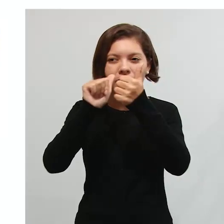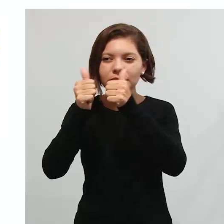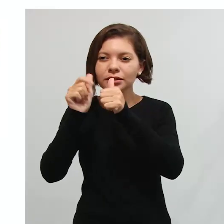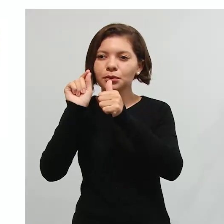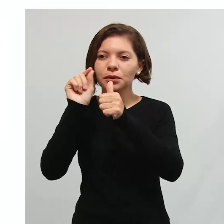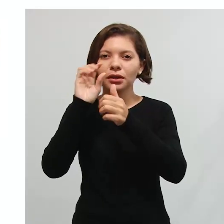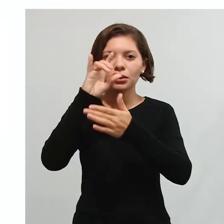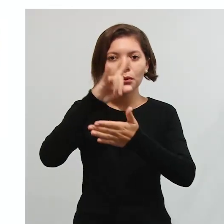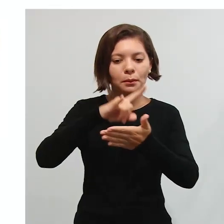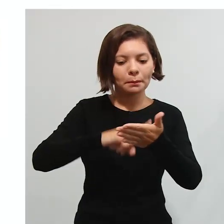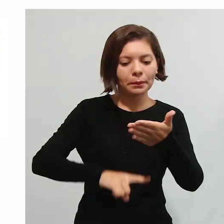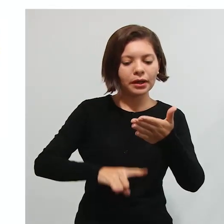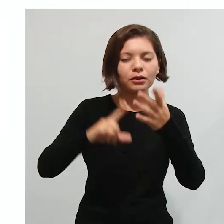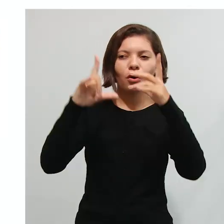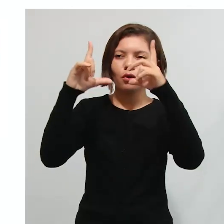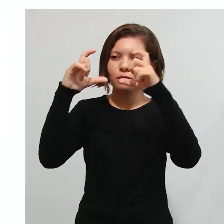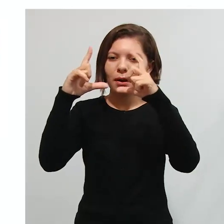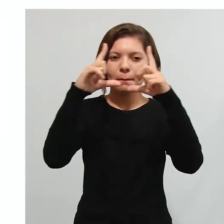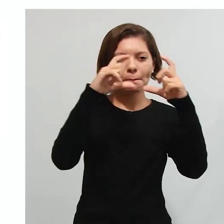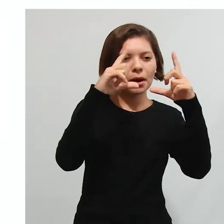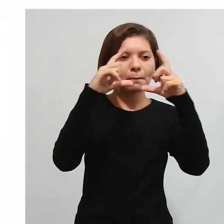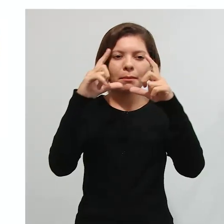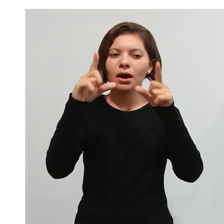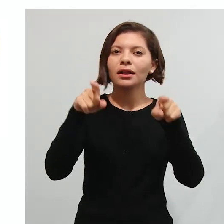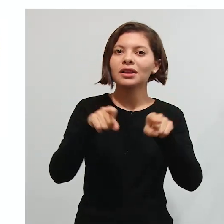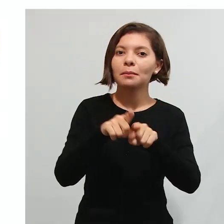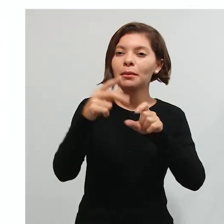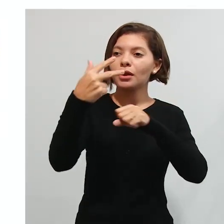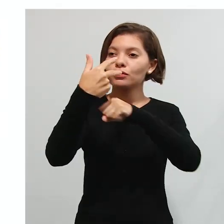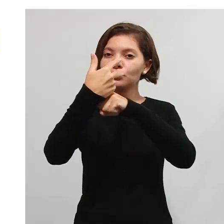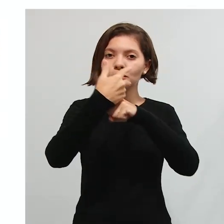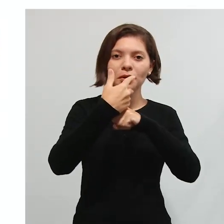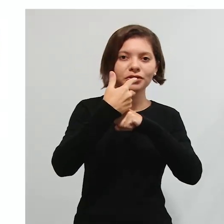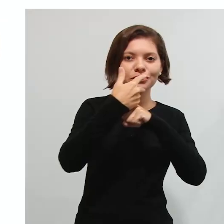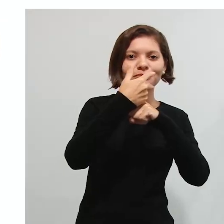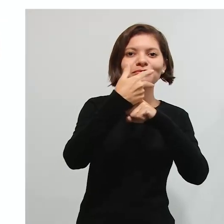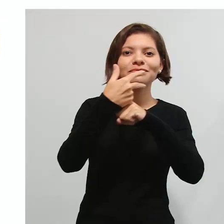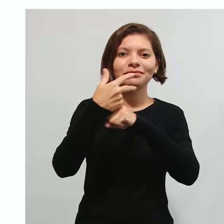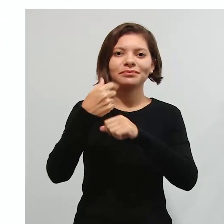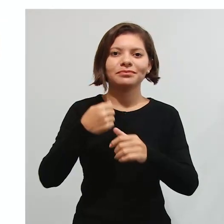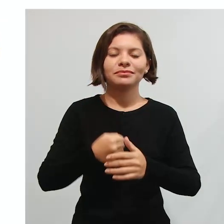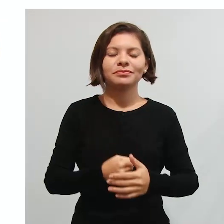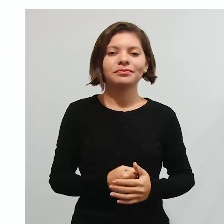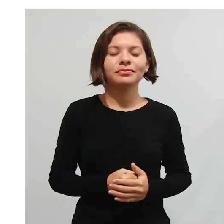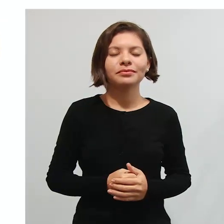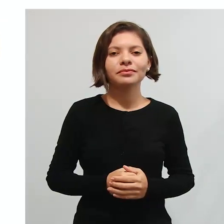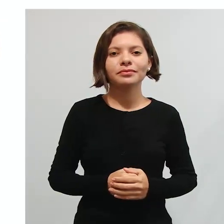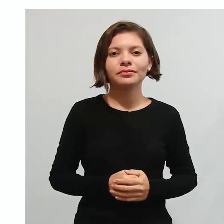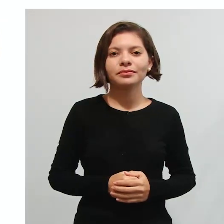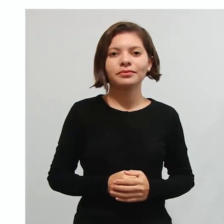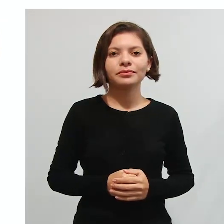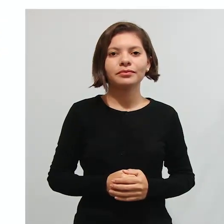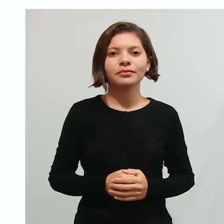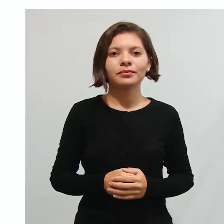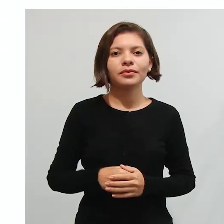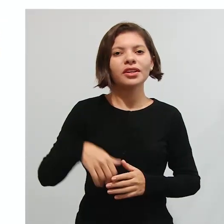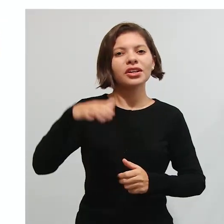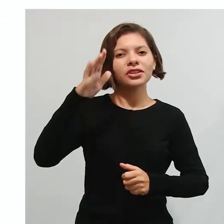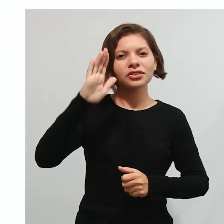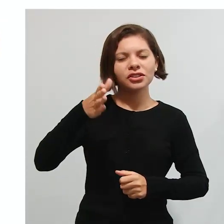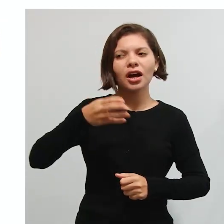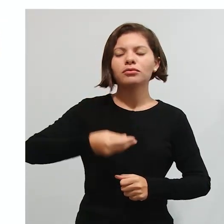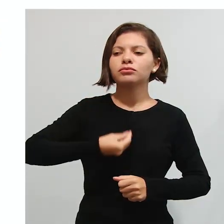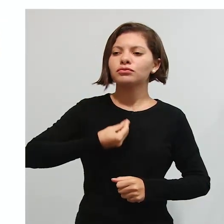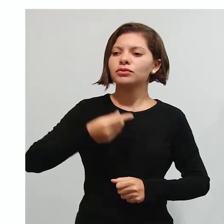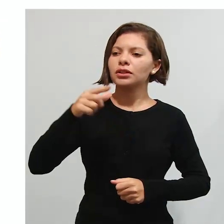análise de documentos fotografias e Filmagem também faz esse tipo de análise também né do do do que